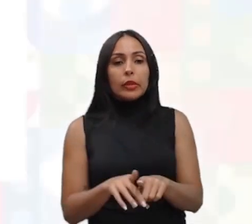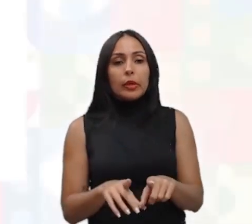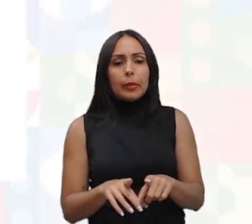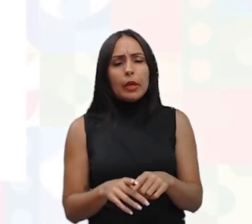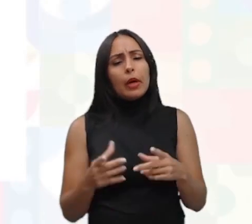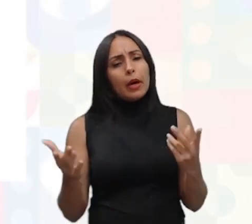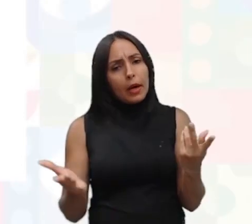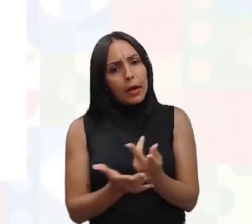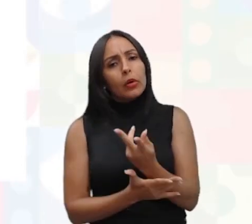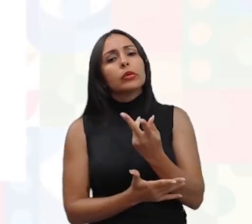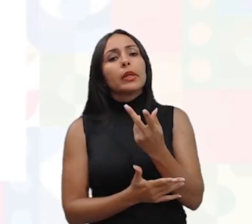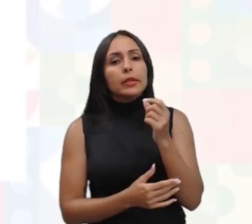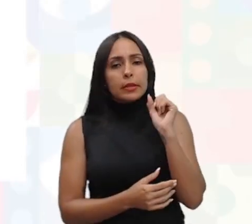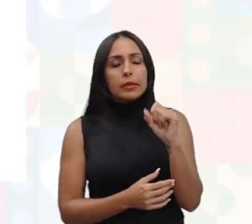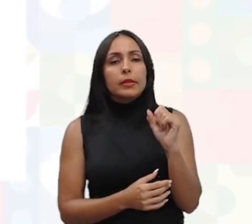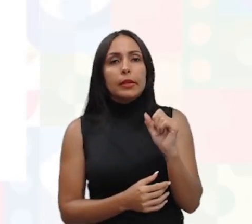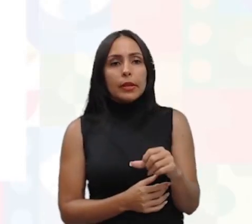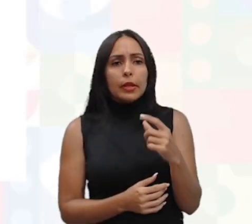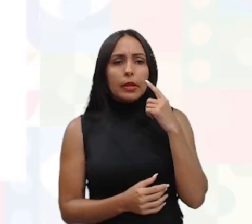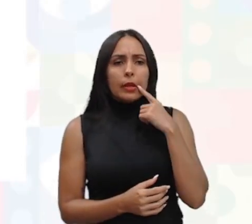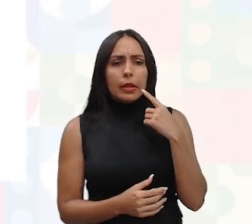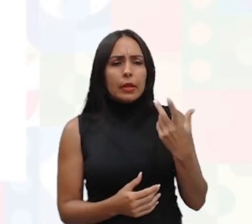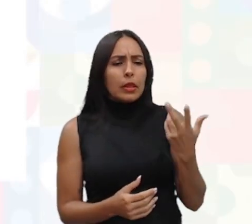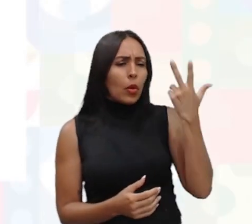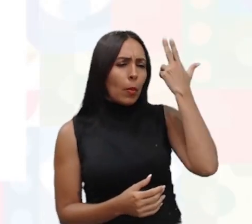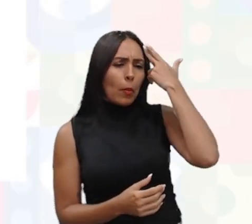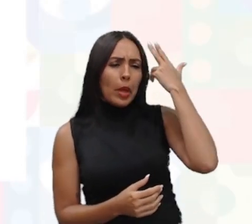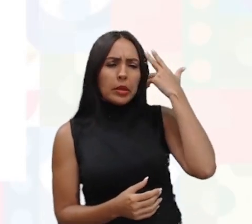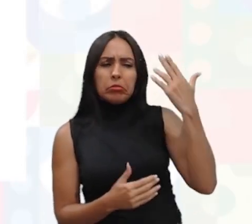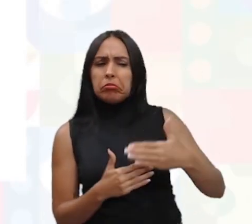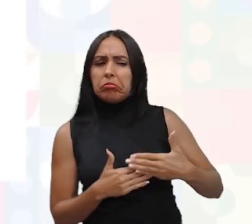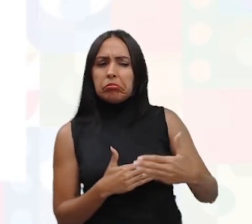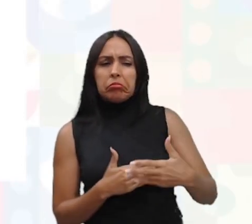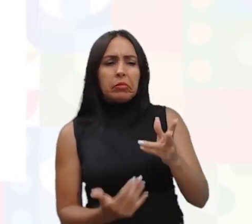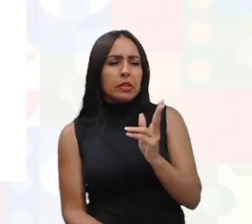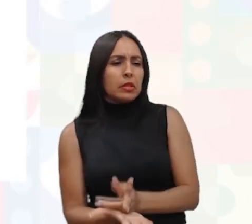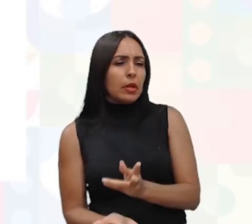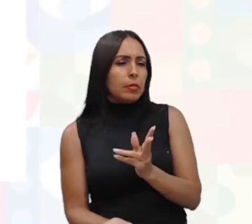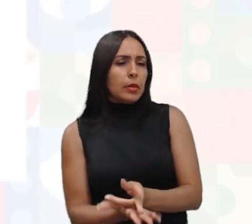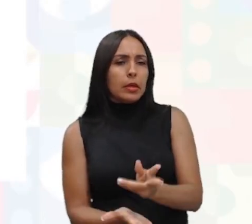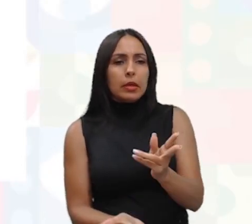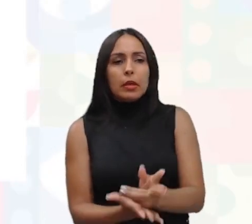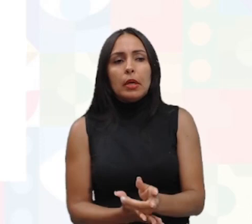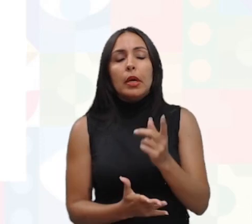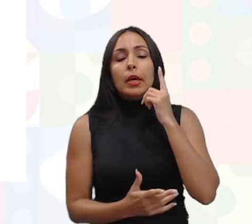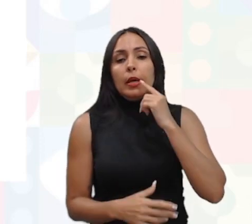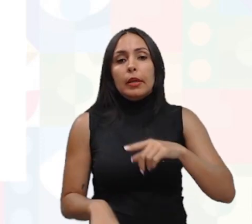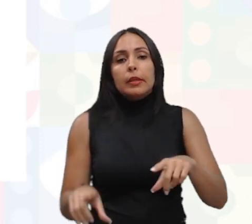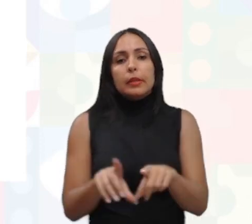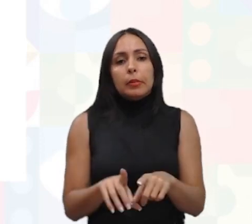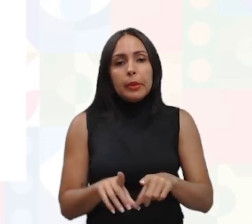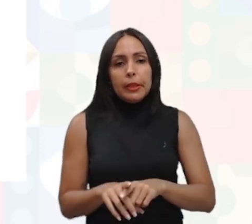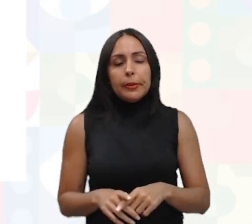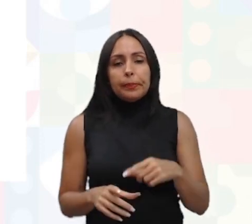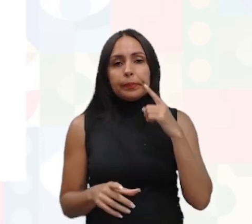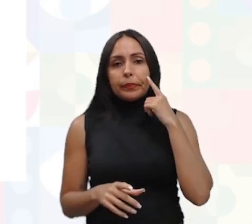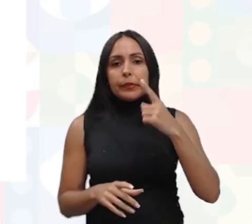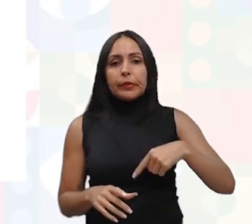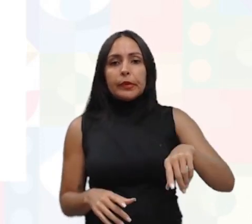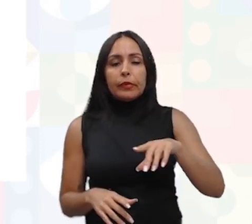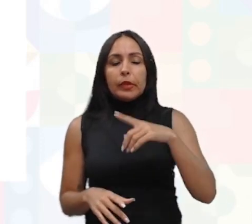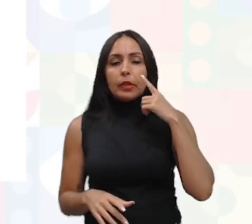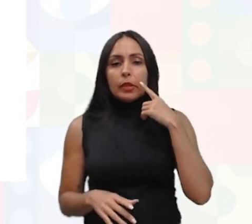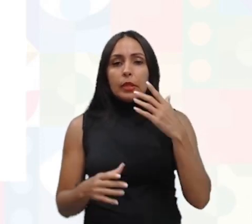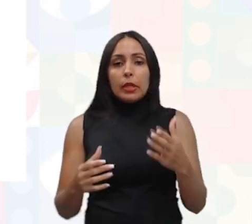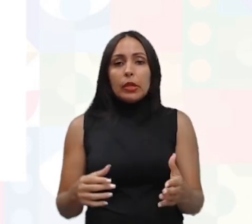com muita frequência. A gente escuta falar muito em patrocínio e também talvez seja uma prática